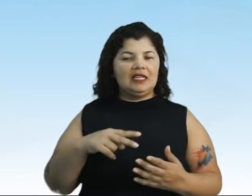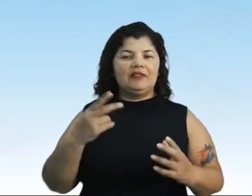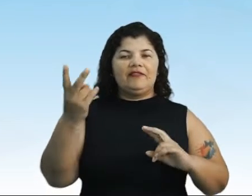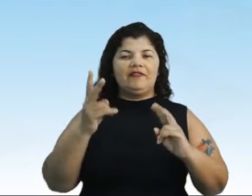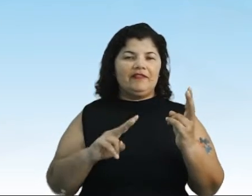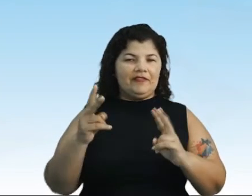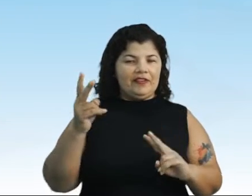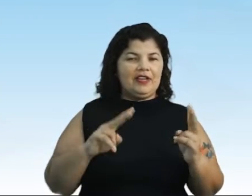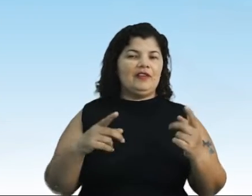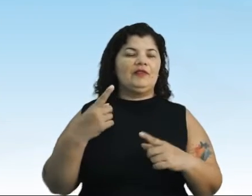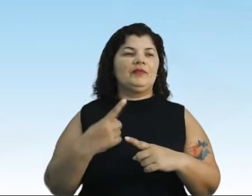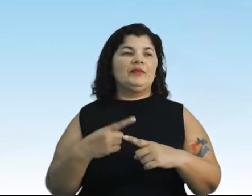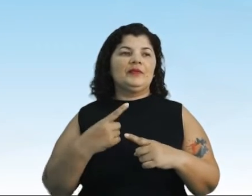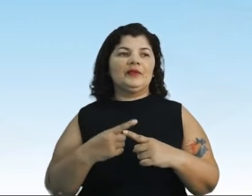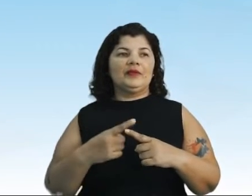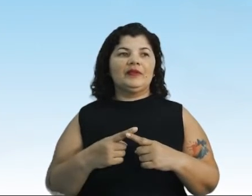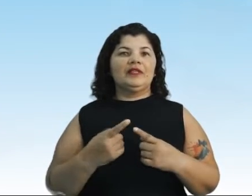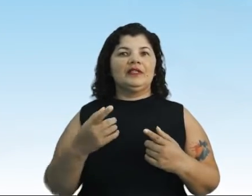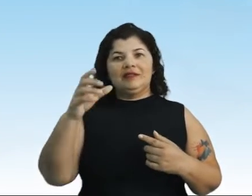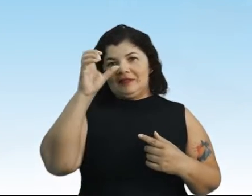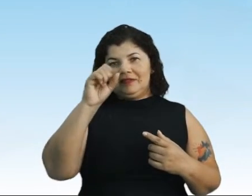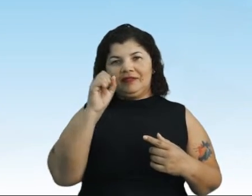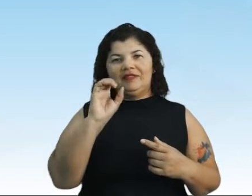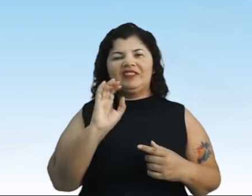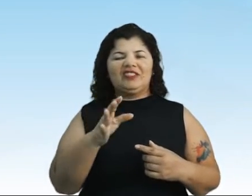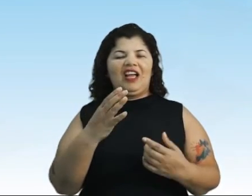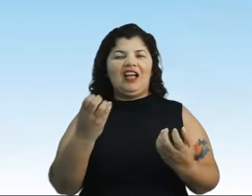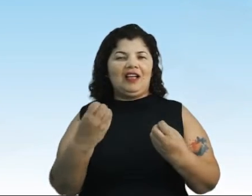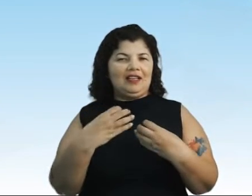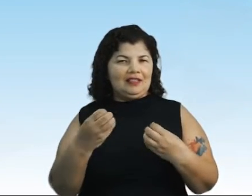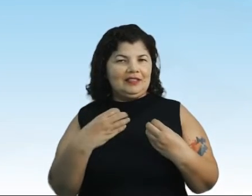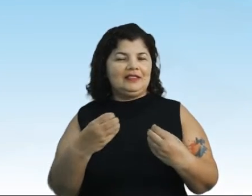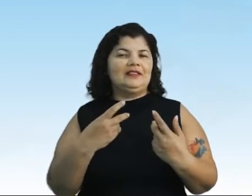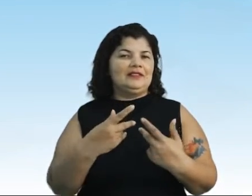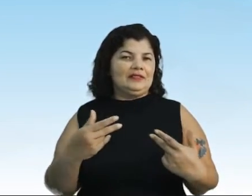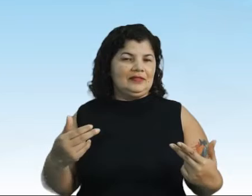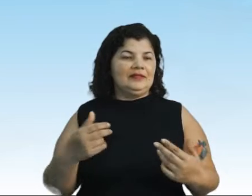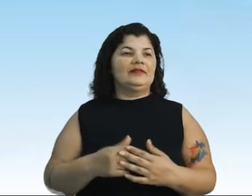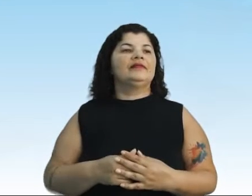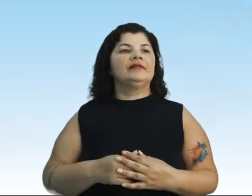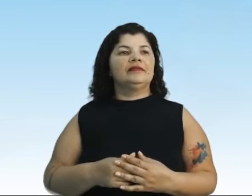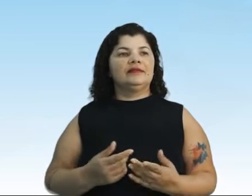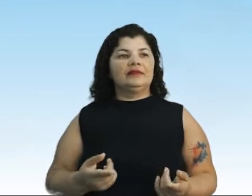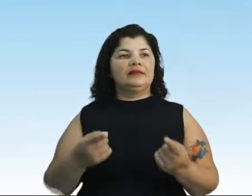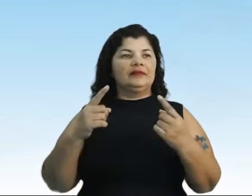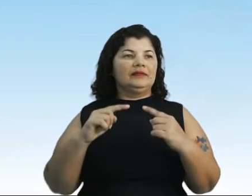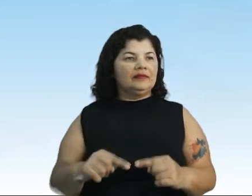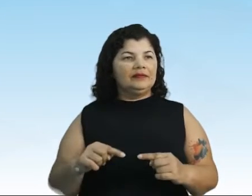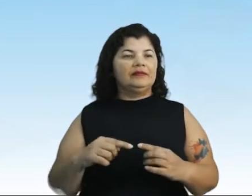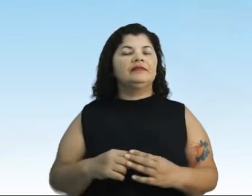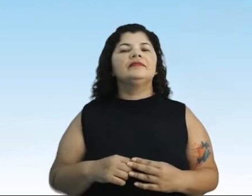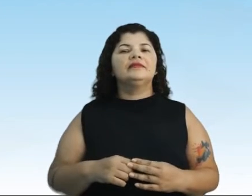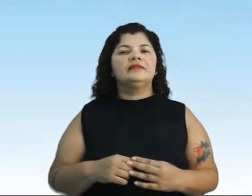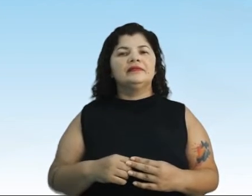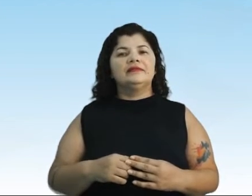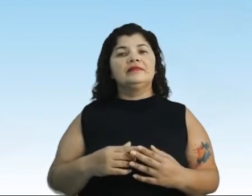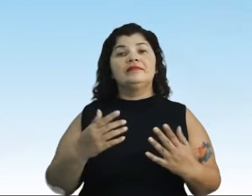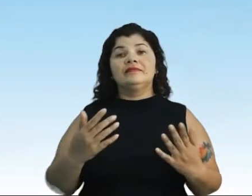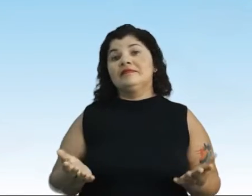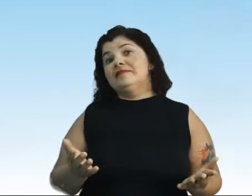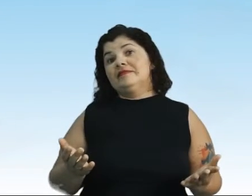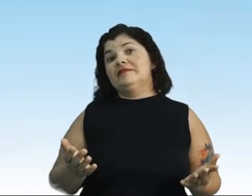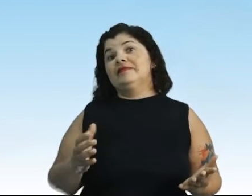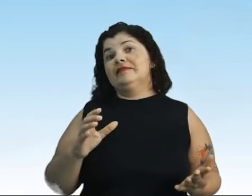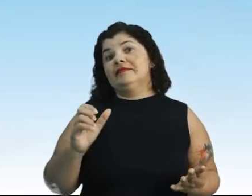frevo, porque eu desenvolvi essa habilidade. Eu tive aula, eu sei fazer todos os passos. E o próximo, que tem aí, né? I can solve